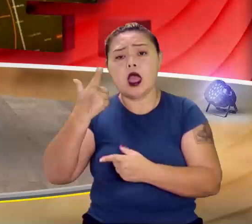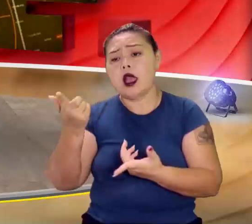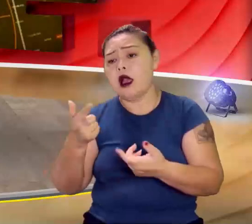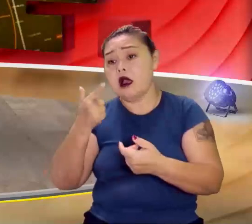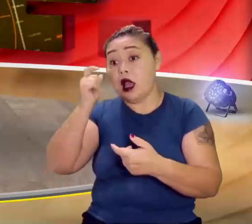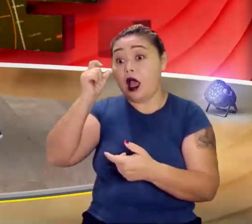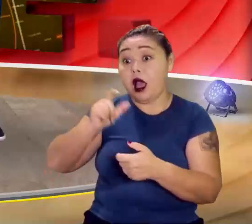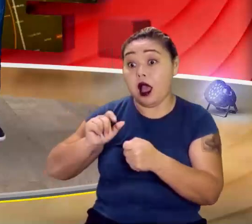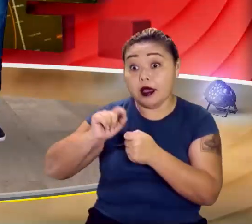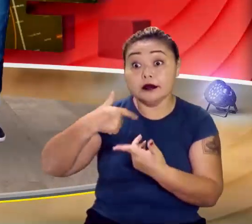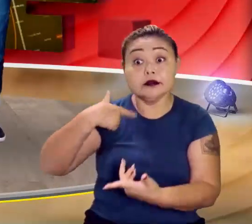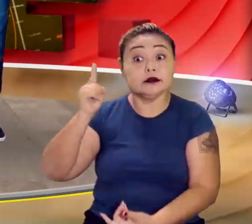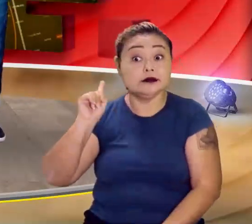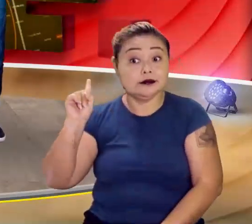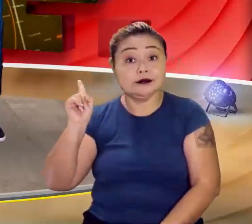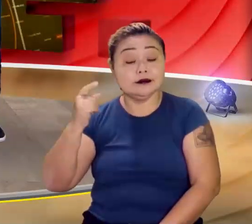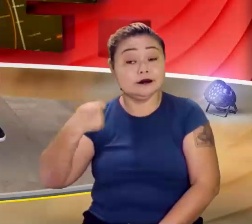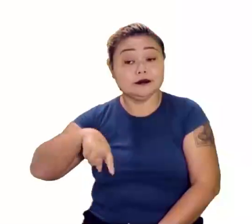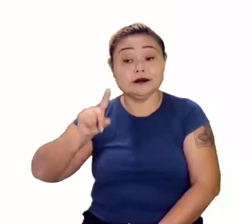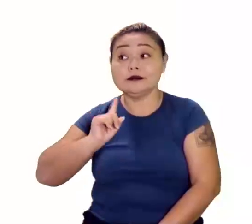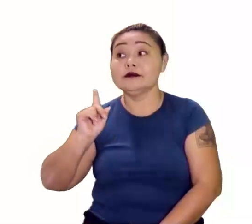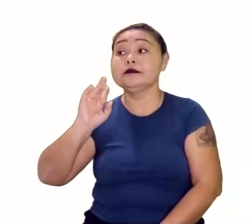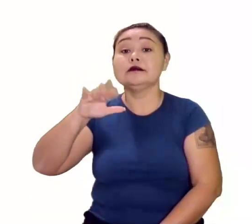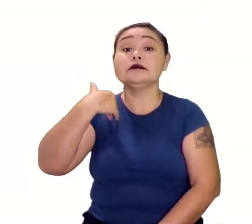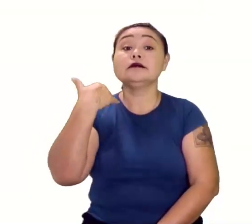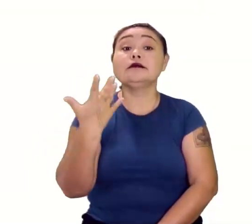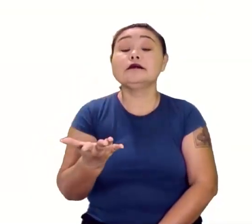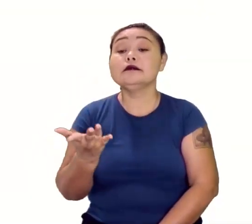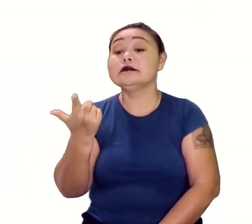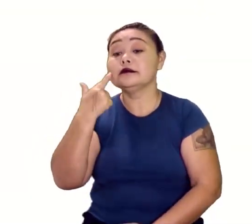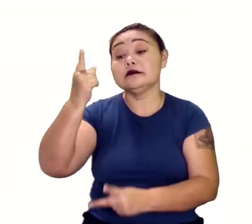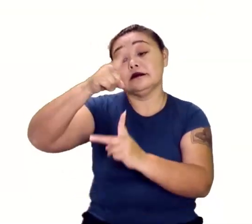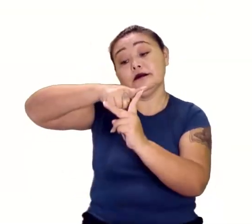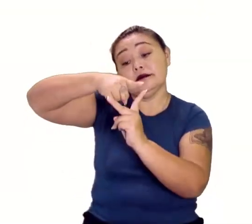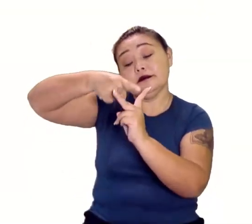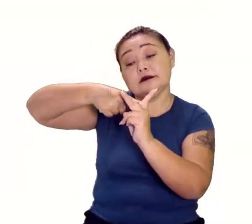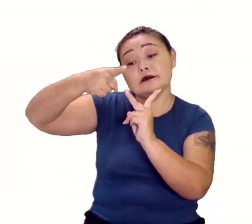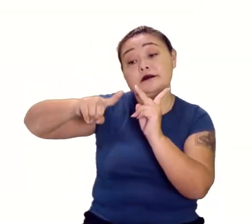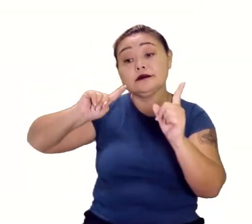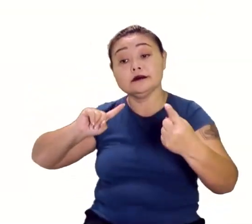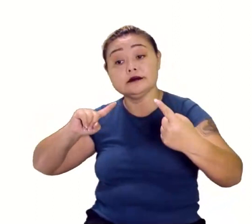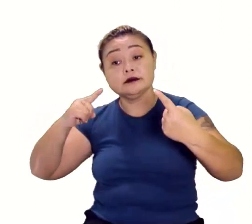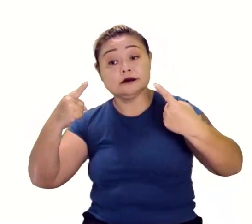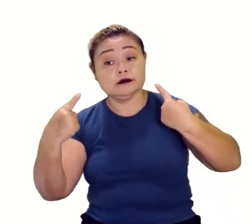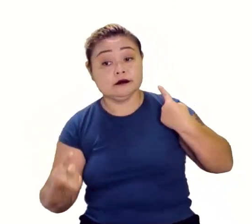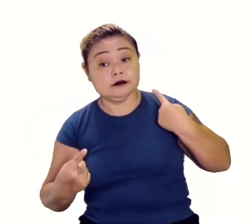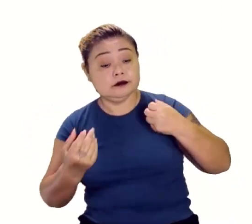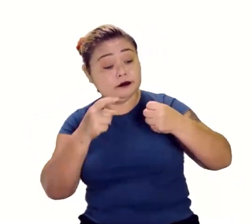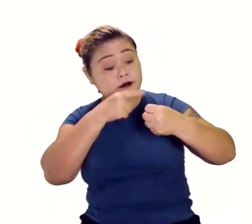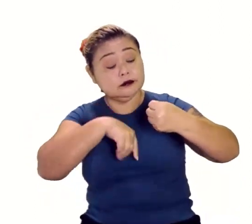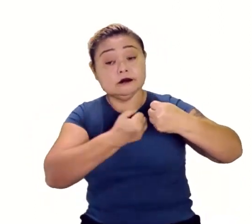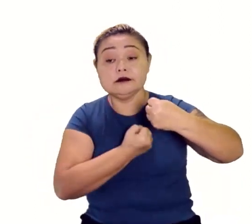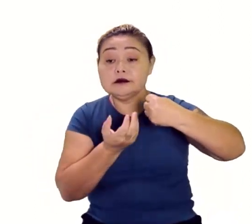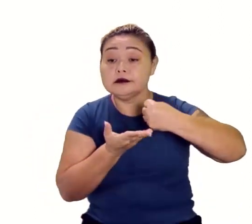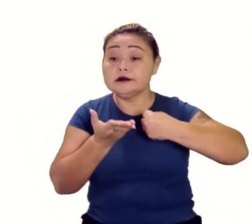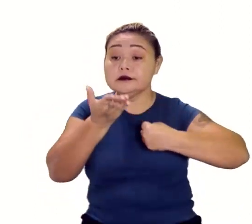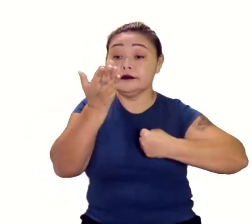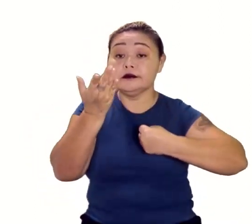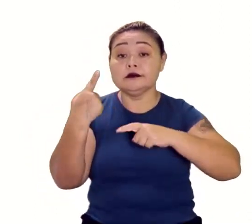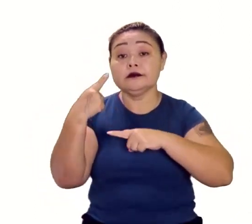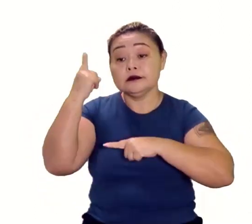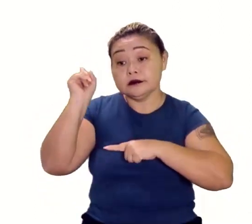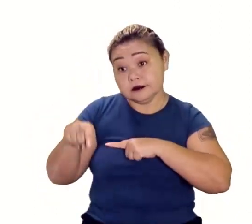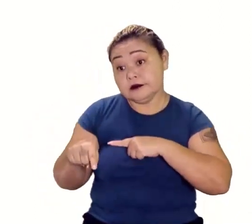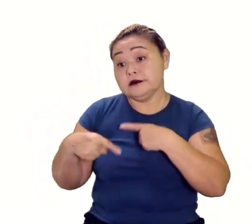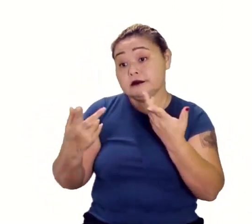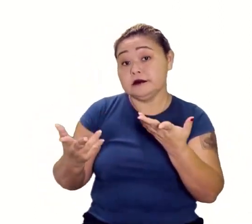que agora a gente vai explicar. Olha lá. Então, falando da radiciação, ela é a operação inversa da potenciação, né? Por isso a